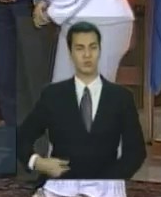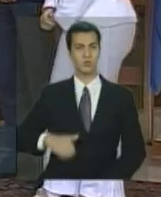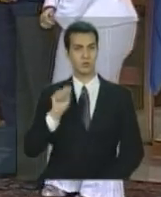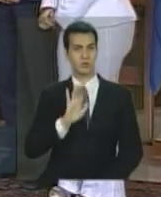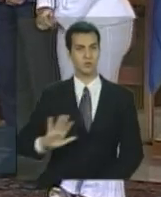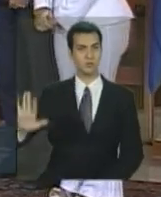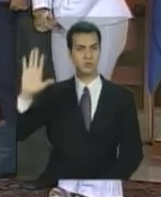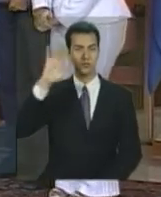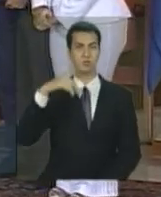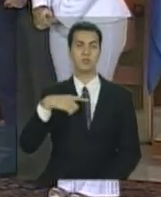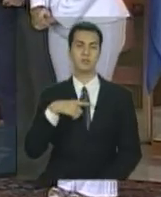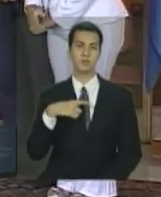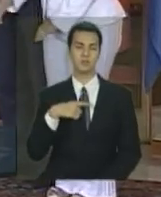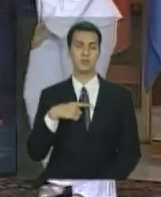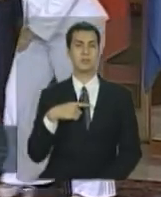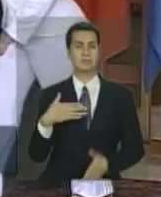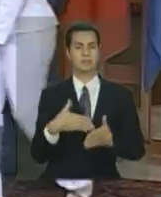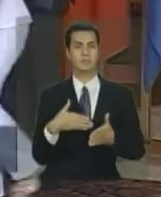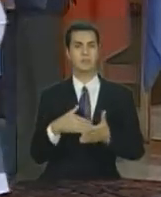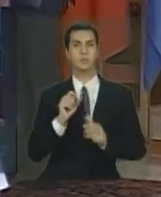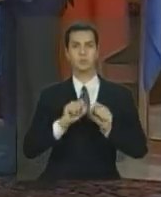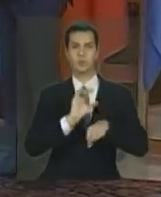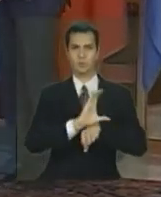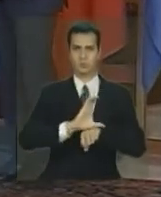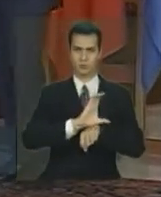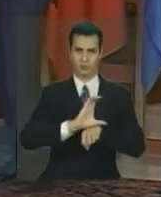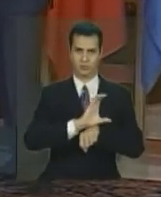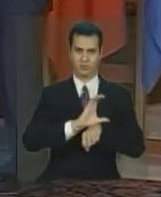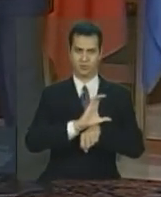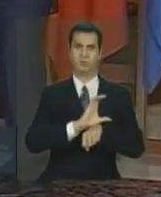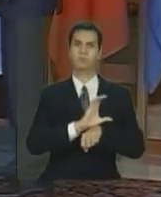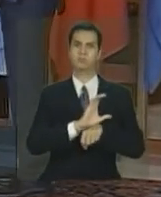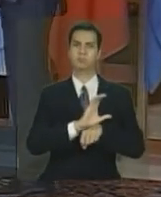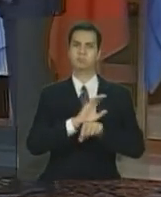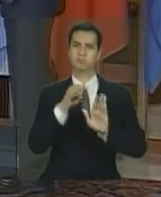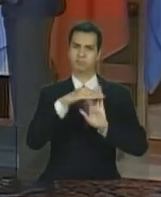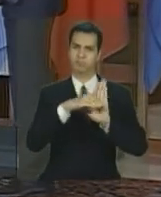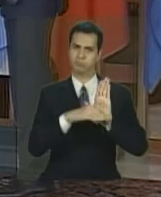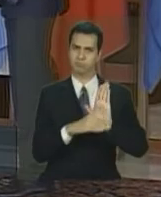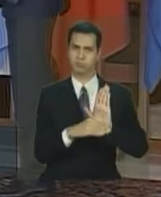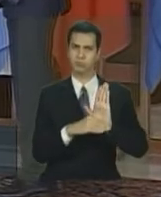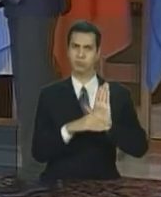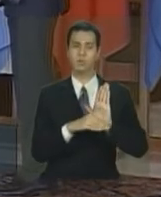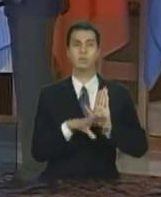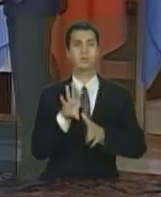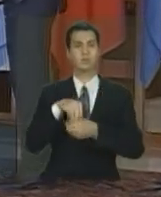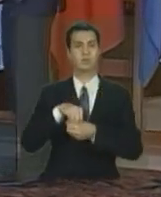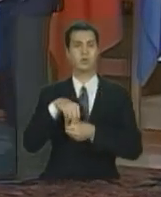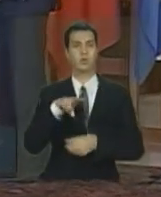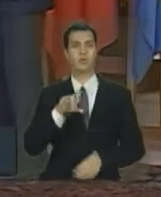são limitados por restrições constitucionais. O